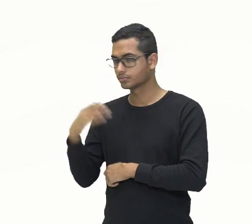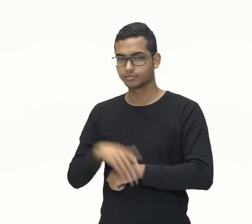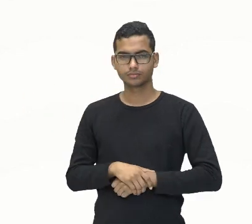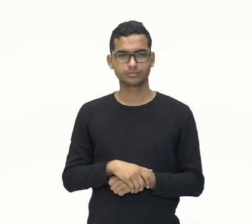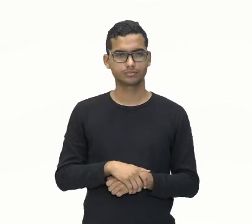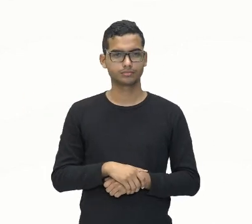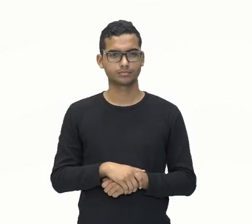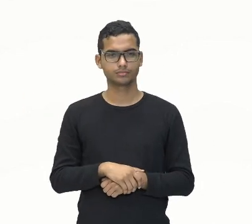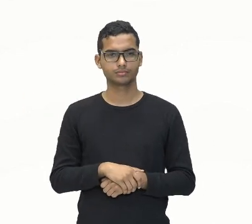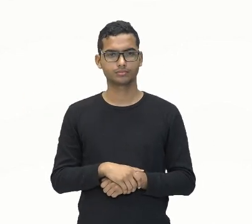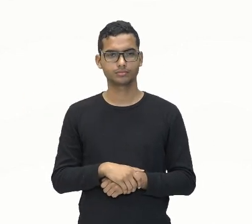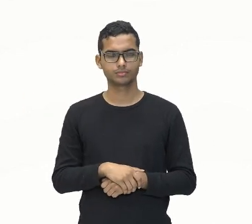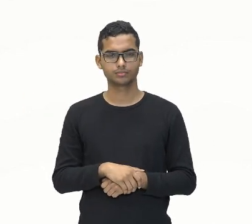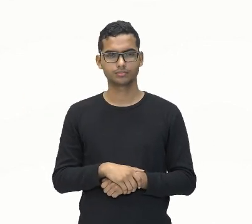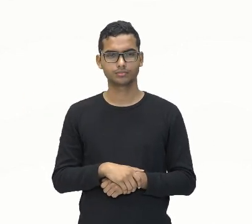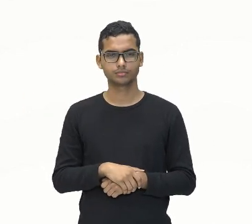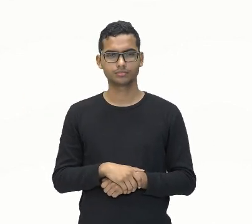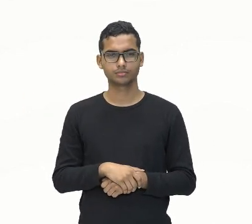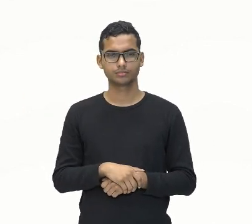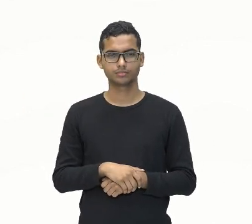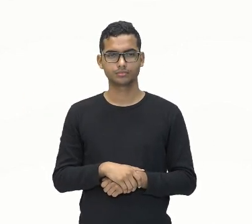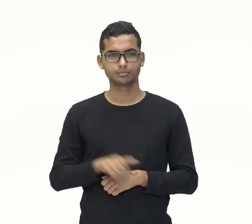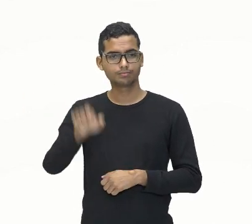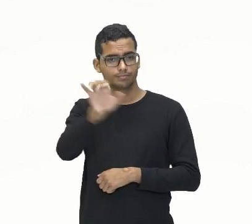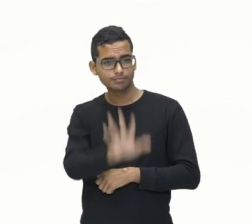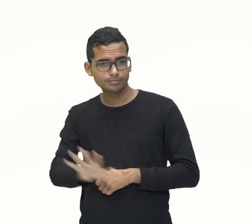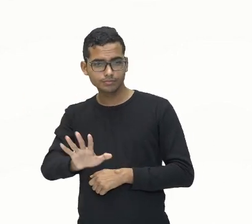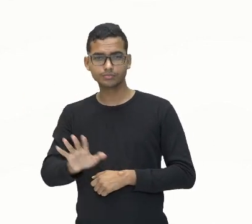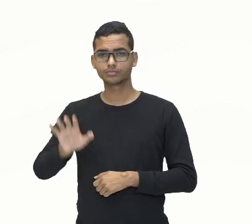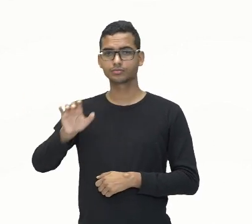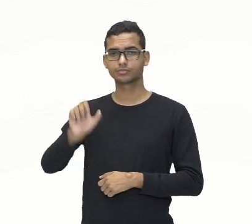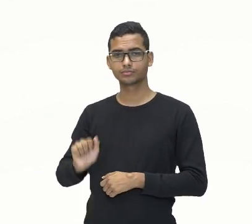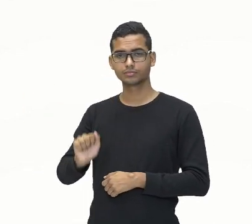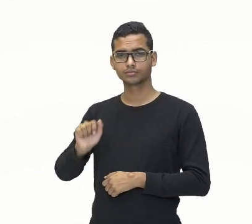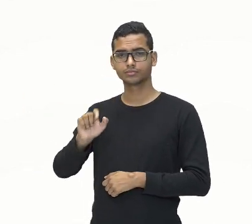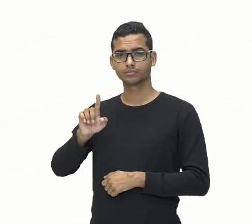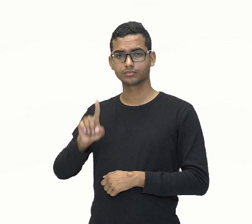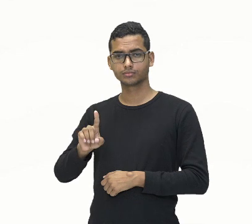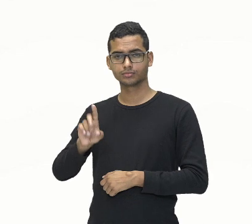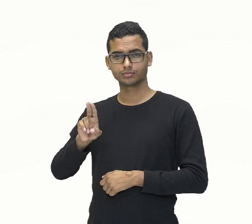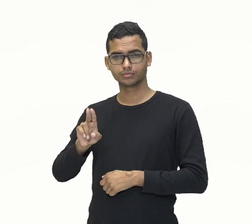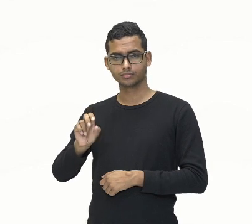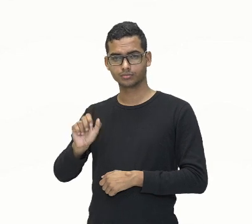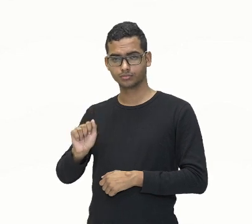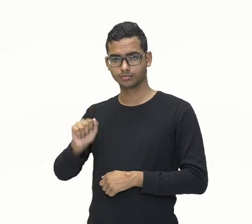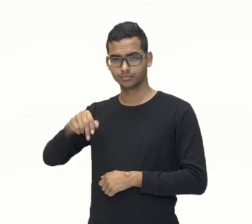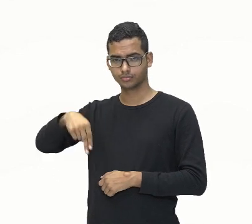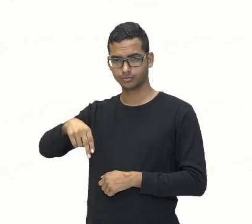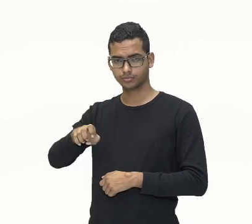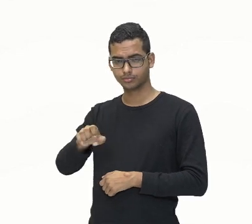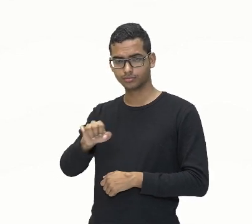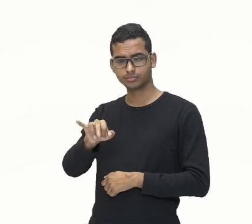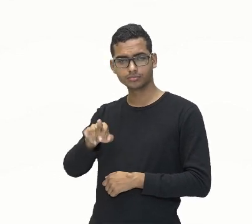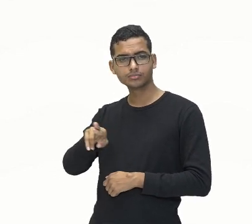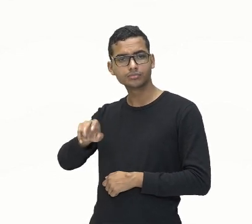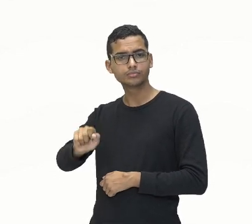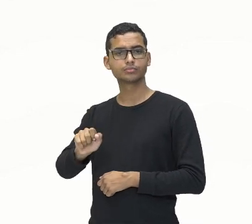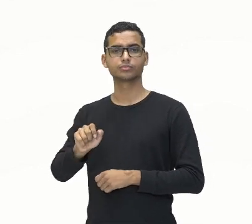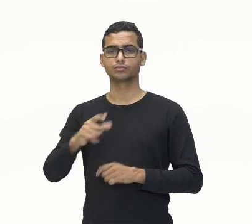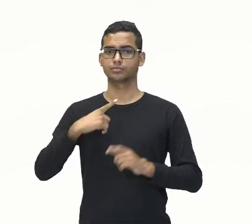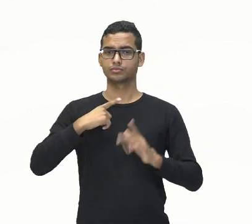Aduaneira. Consiste numa zona de livre comércio com uma tarifa externa